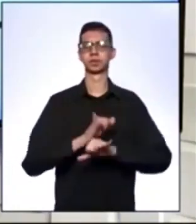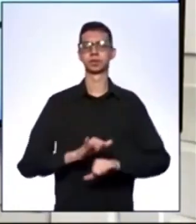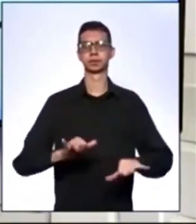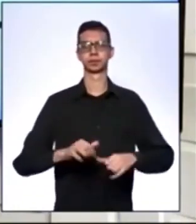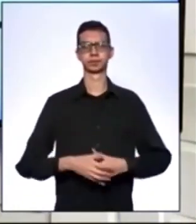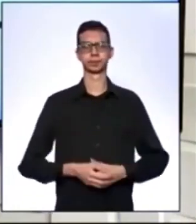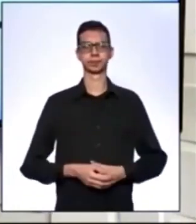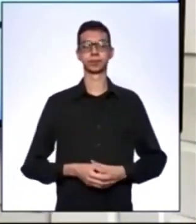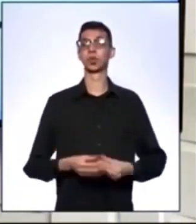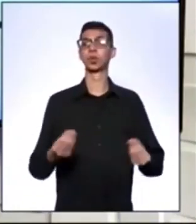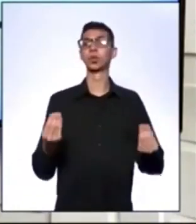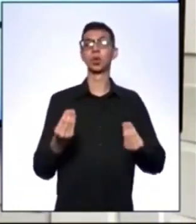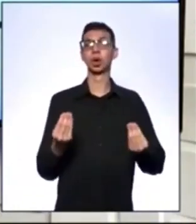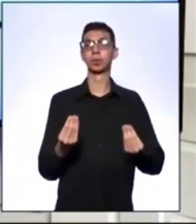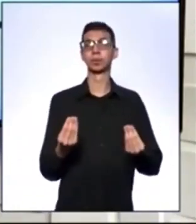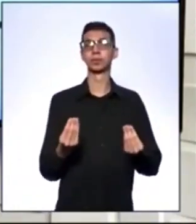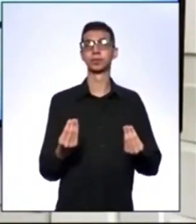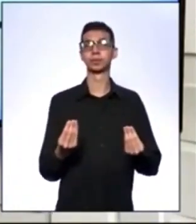Como é que se manifesta?